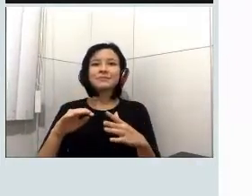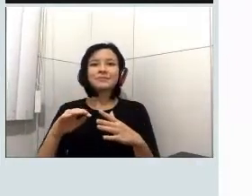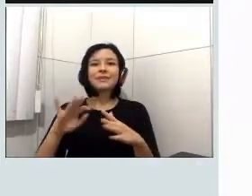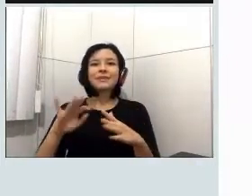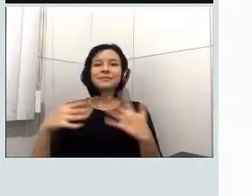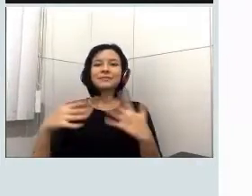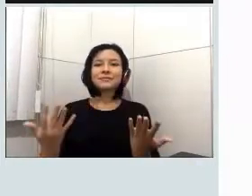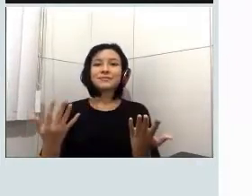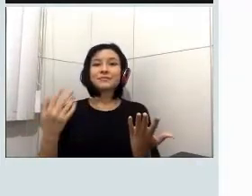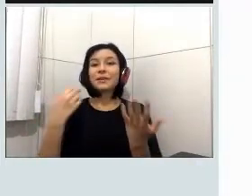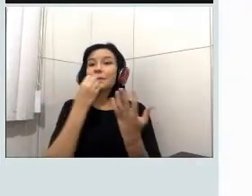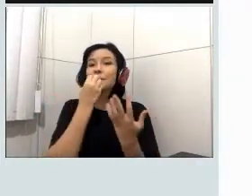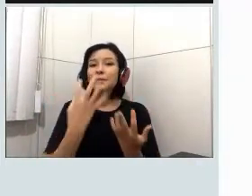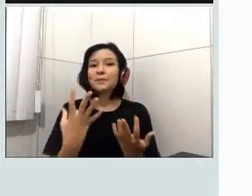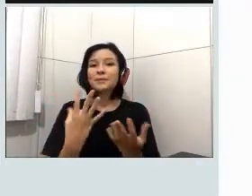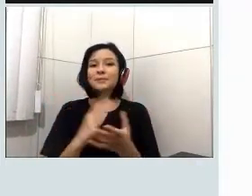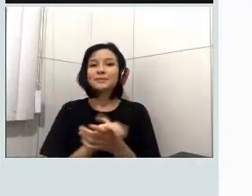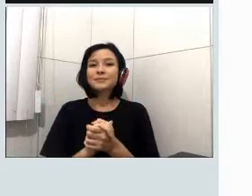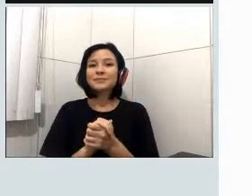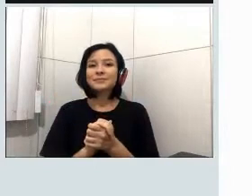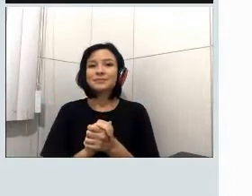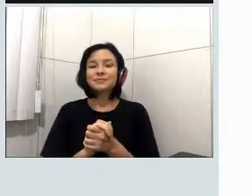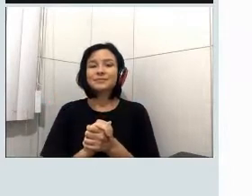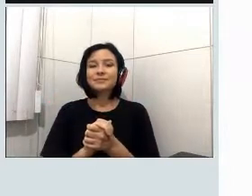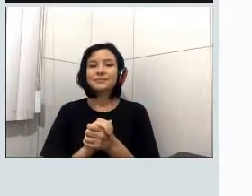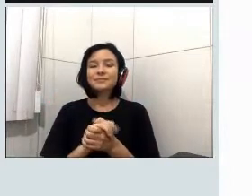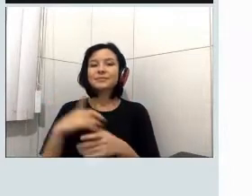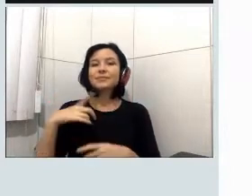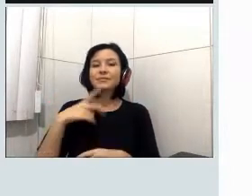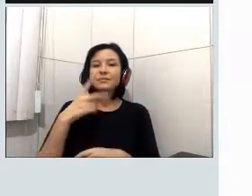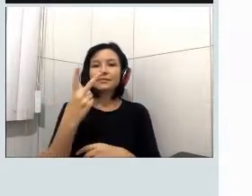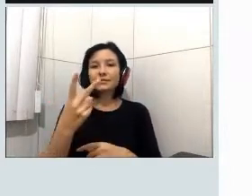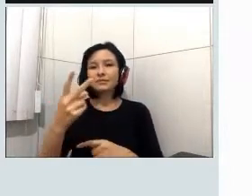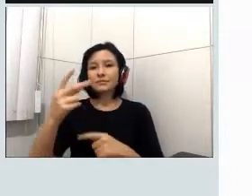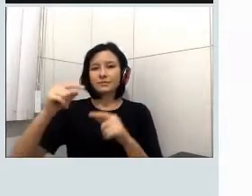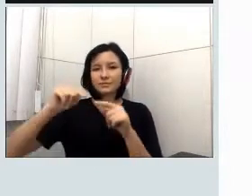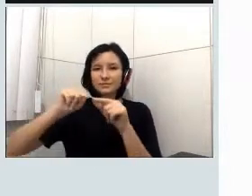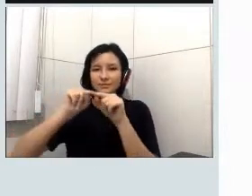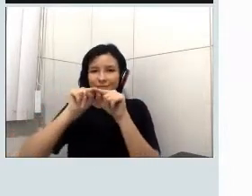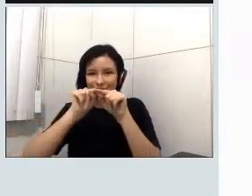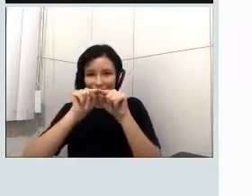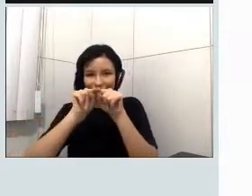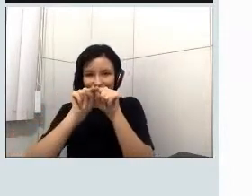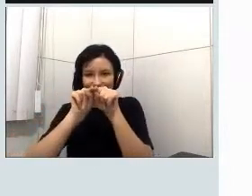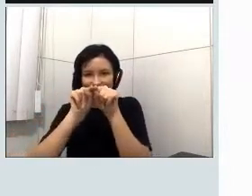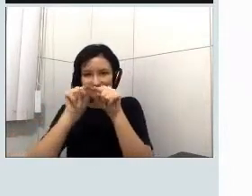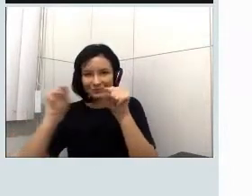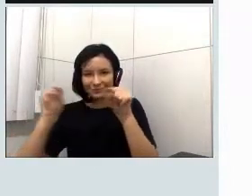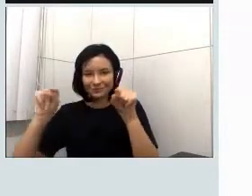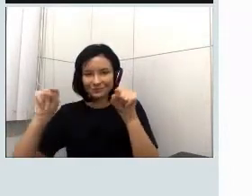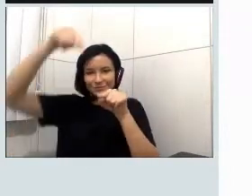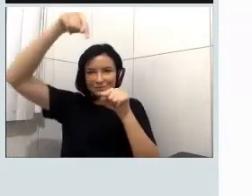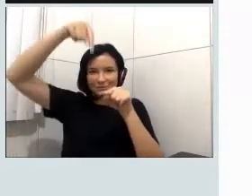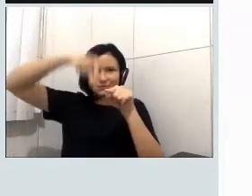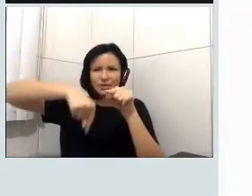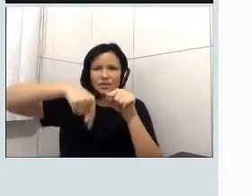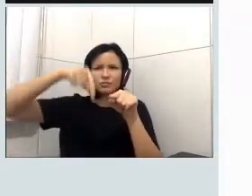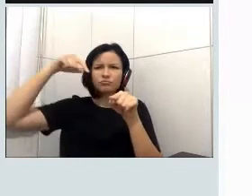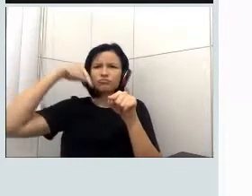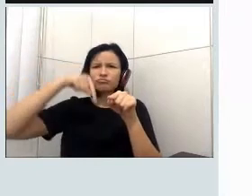Bom, quando que duas retas elas são perpendiculares? Elas